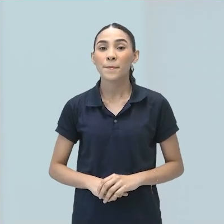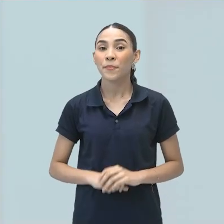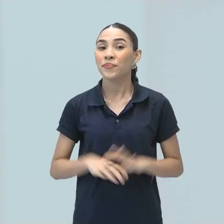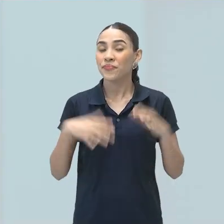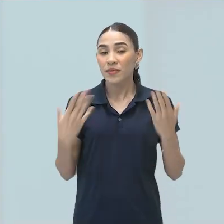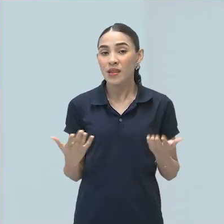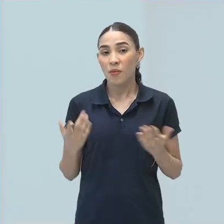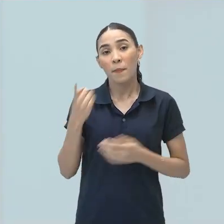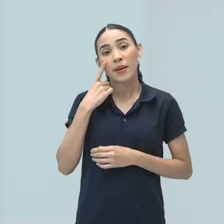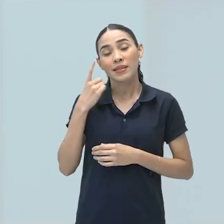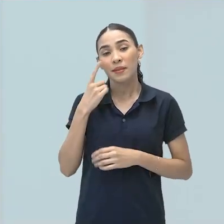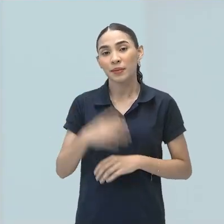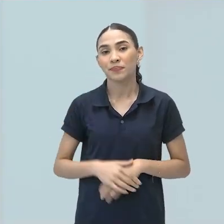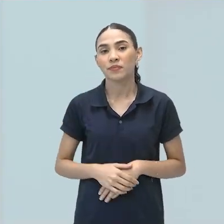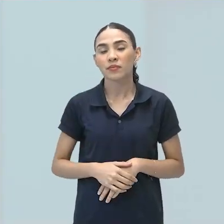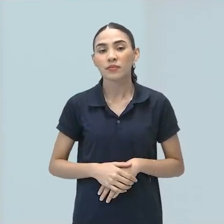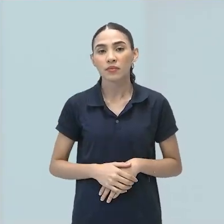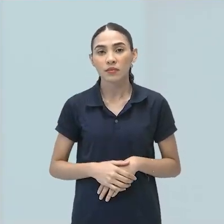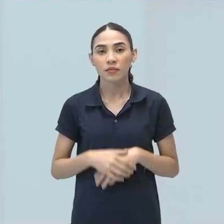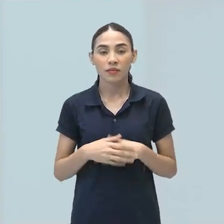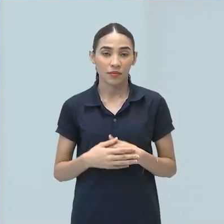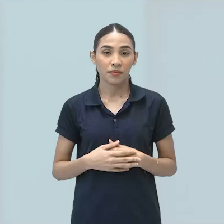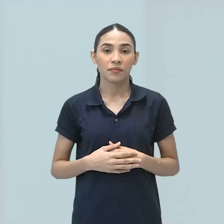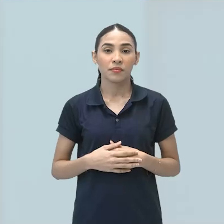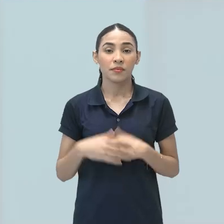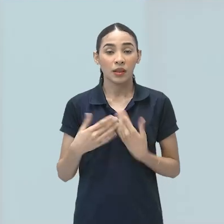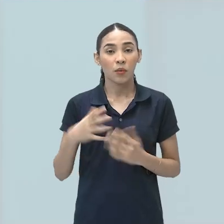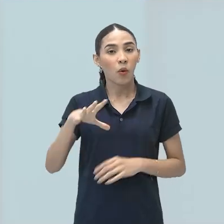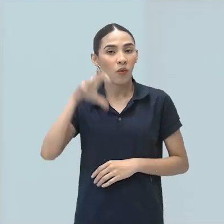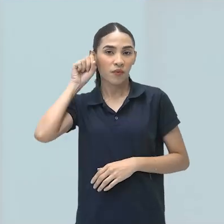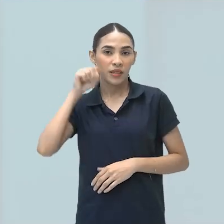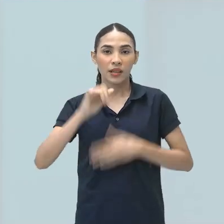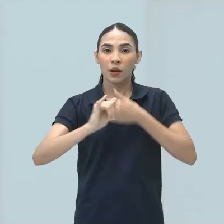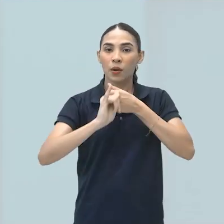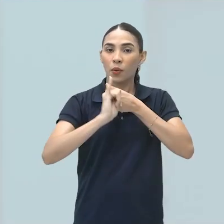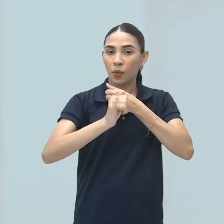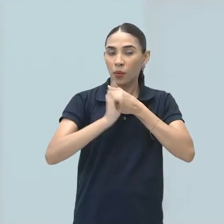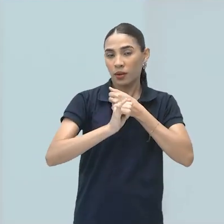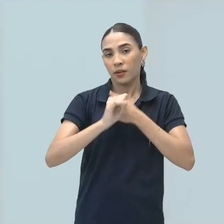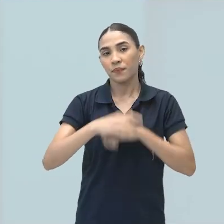Então, observem, né, que ao ouvirmos essa crônica, que